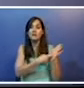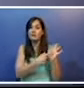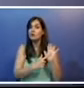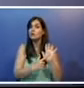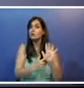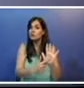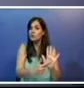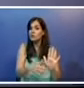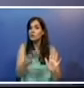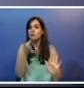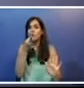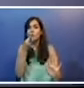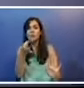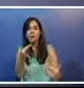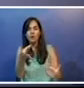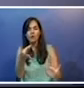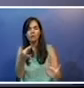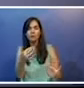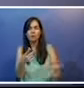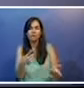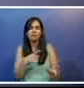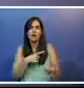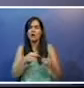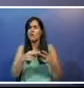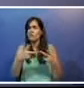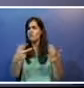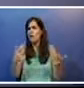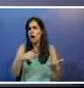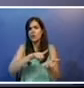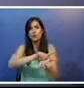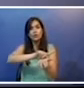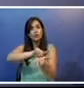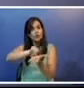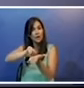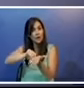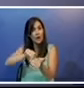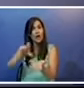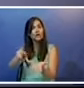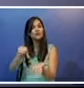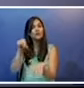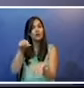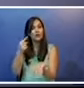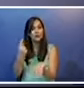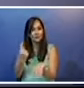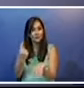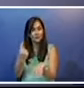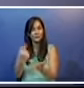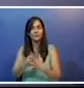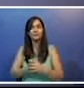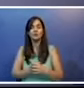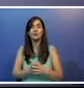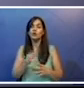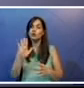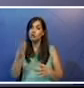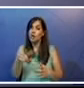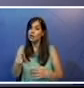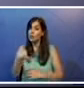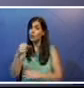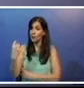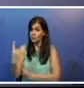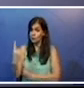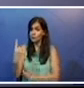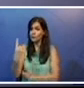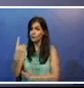aí alguns aparatos, algumas sugestões para vocês poderem escolher. Excluímos desta lista, olha a observação